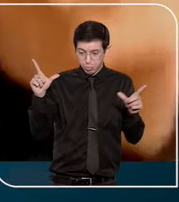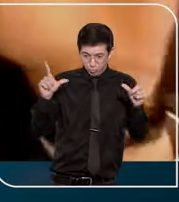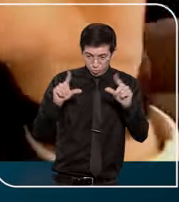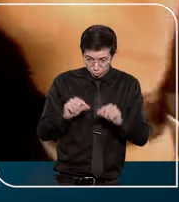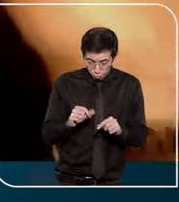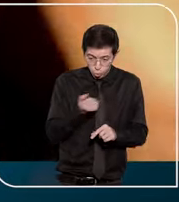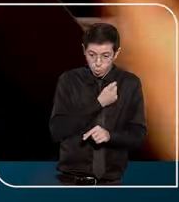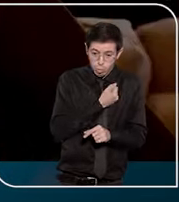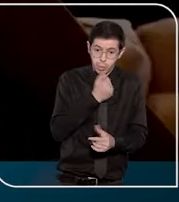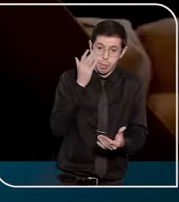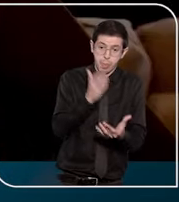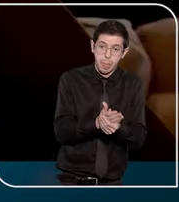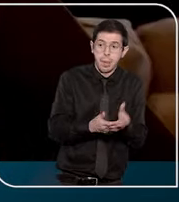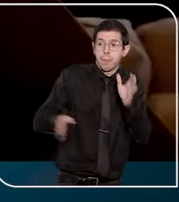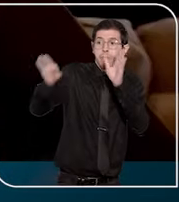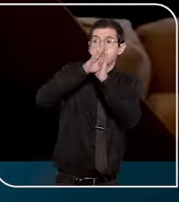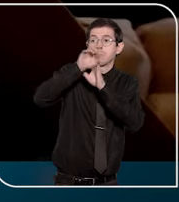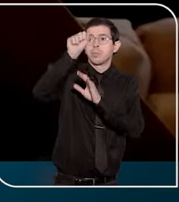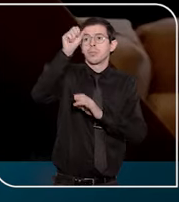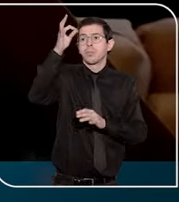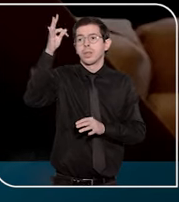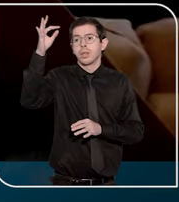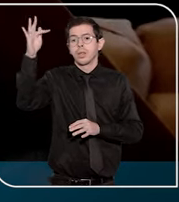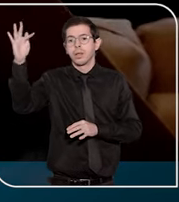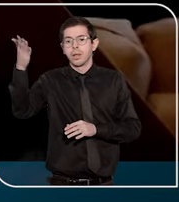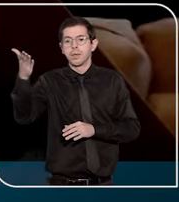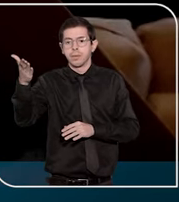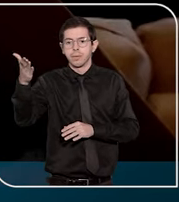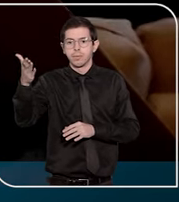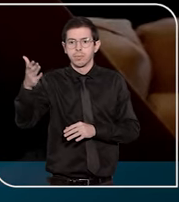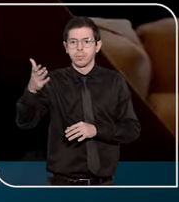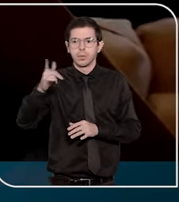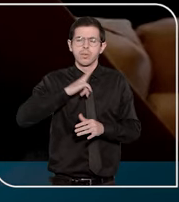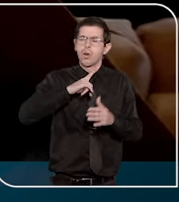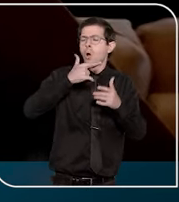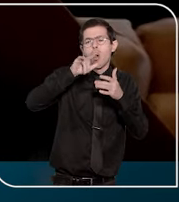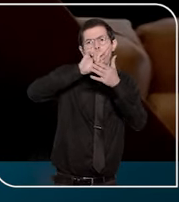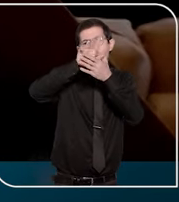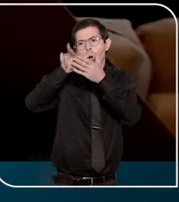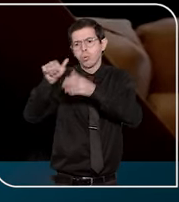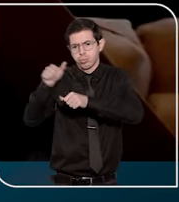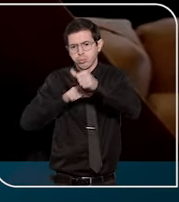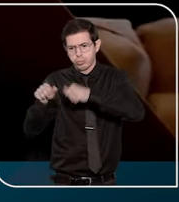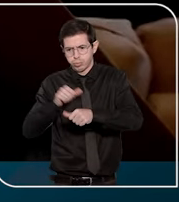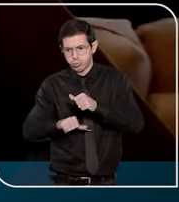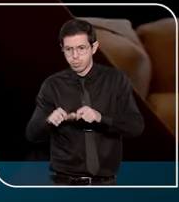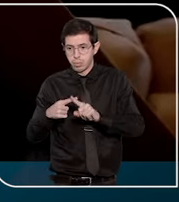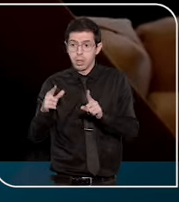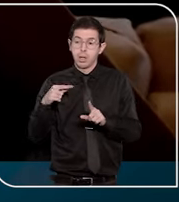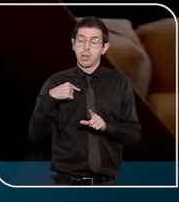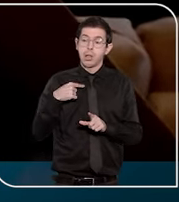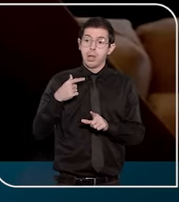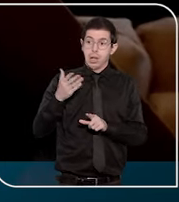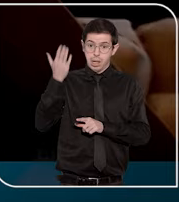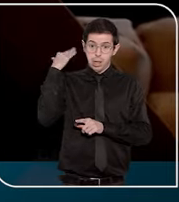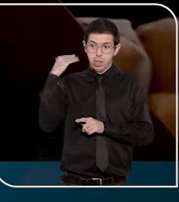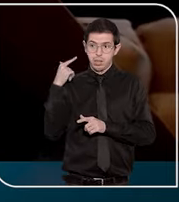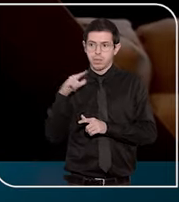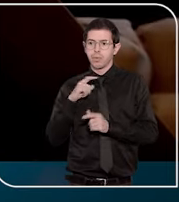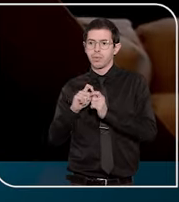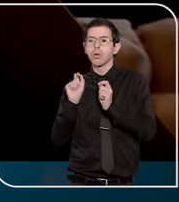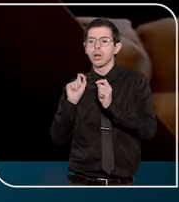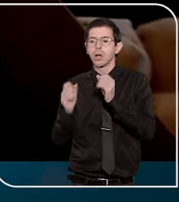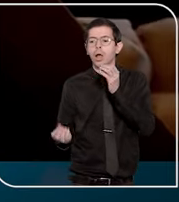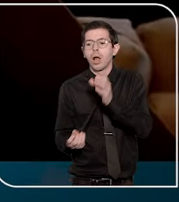chegam ao Supremo, dentre outras muitas coisas que foram feitas naquela reforma. Nós precisamos criar mecanismos para que o Supremo não tenha que julgar a